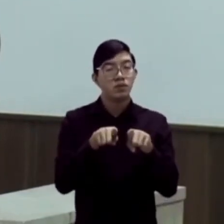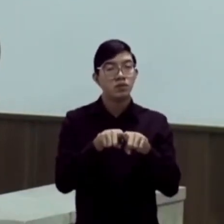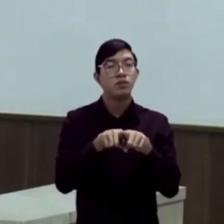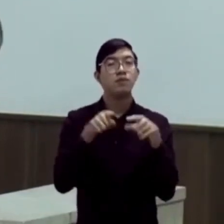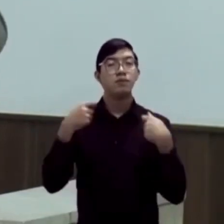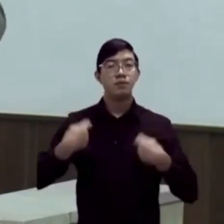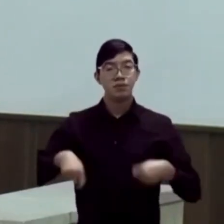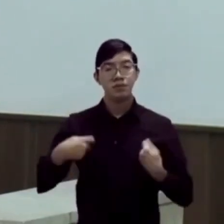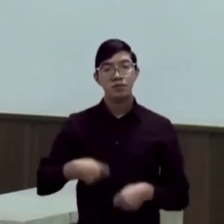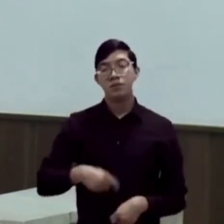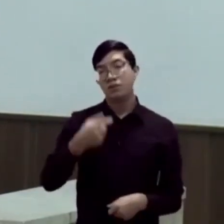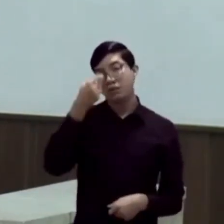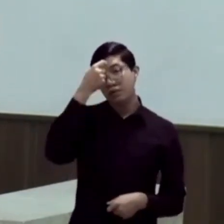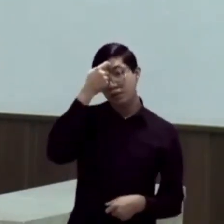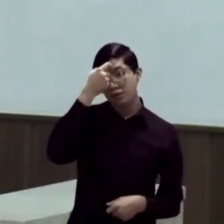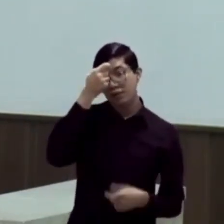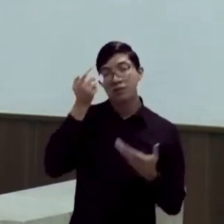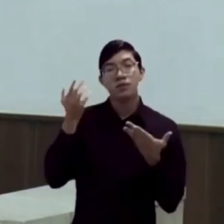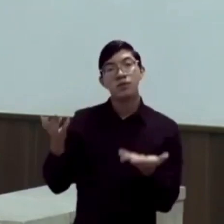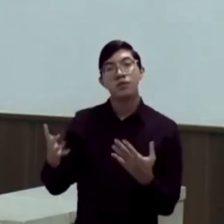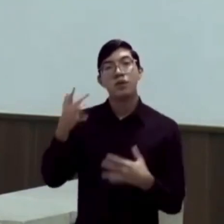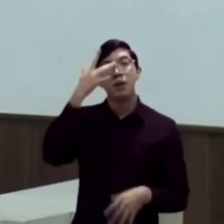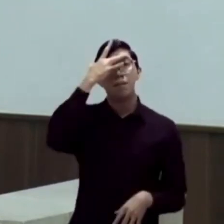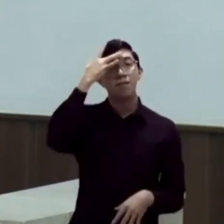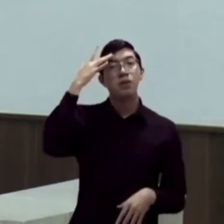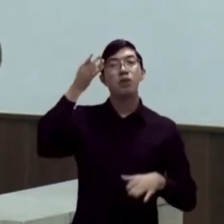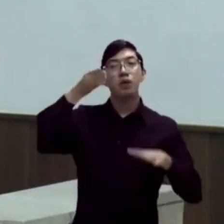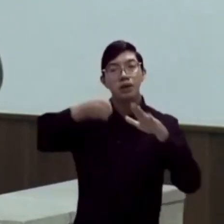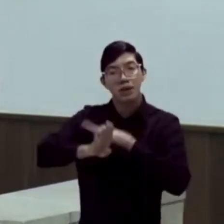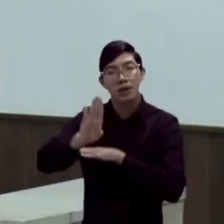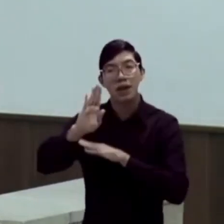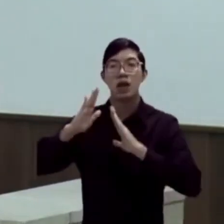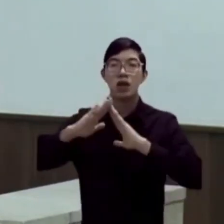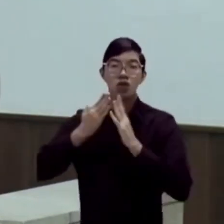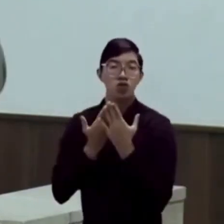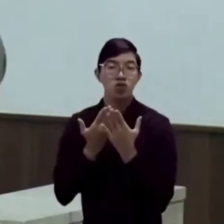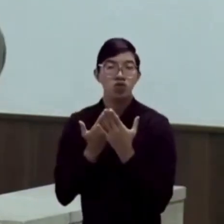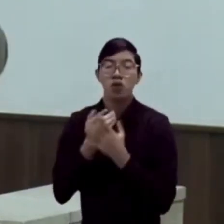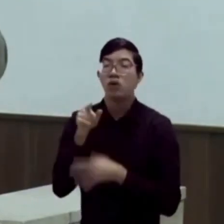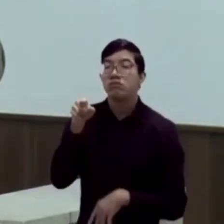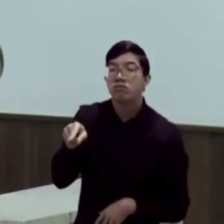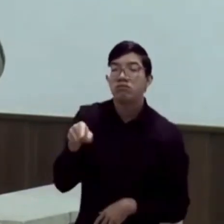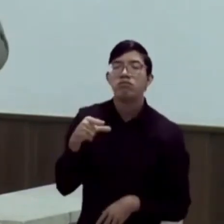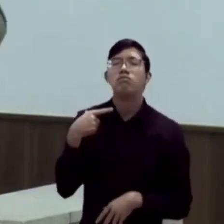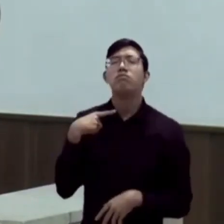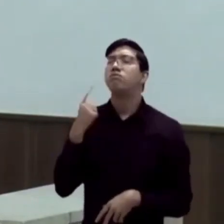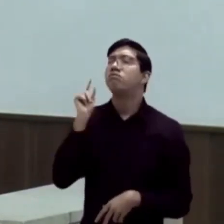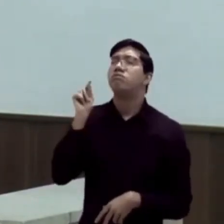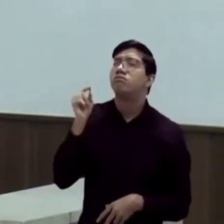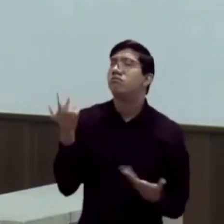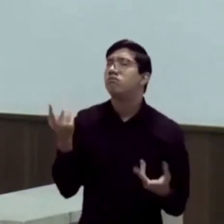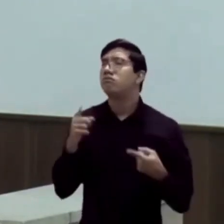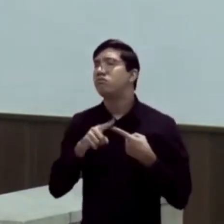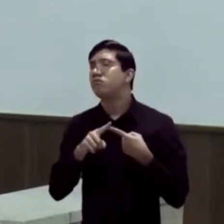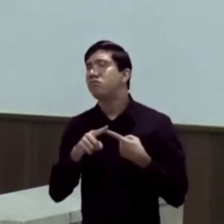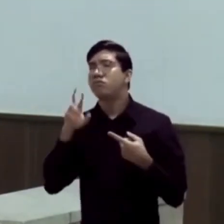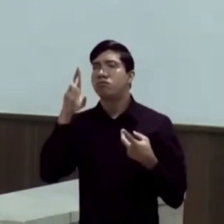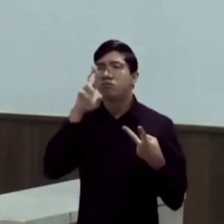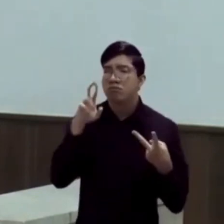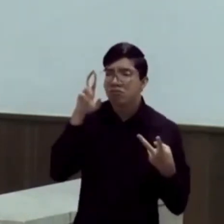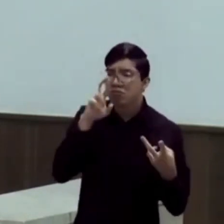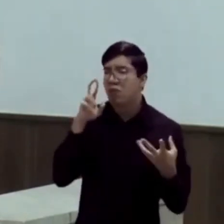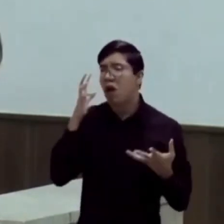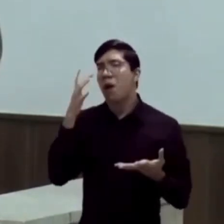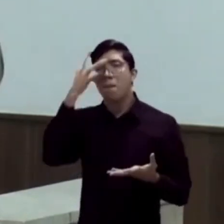consciência de quem está entrando ali na escola, né? A gente saber quem de fato está ali sendo acompanhado, quem está entrando e saindo